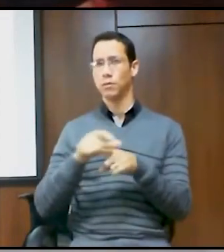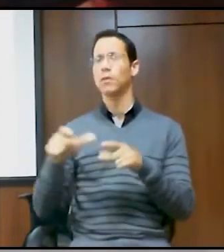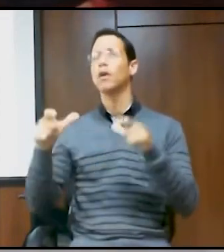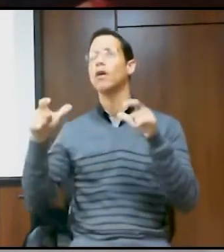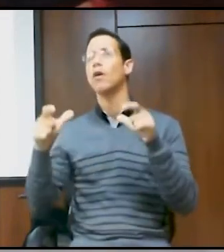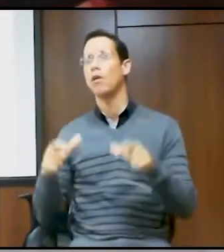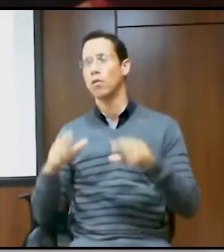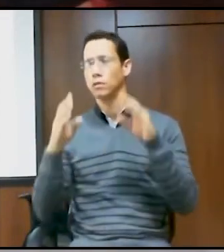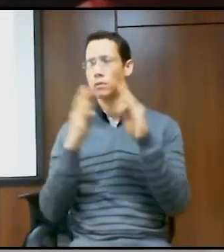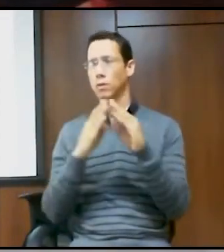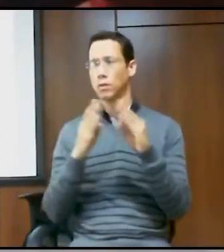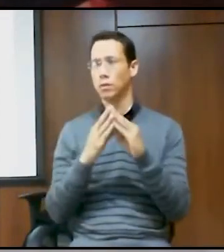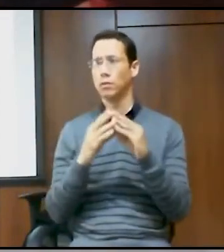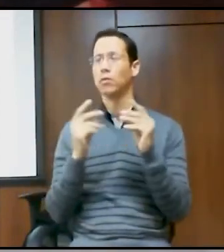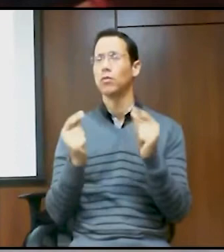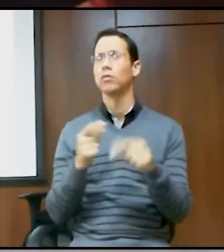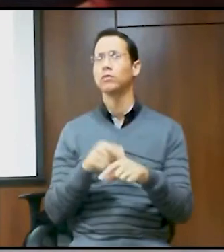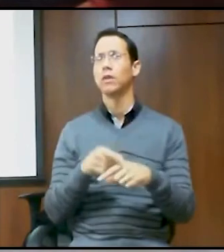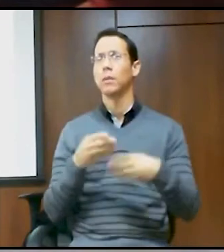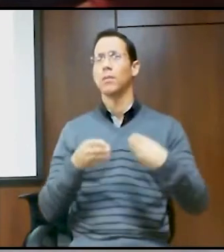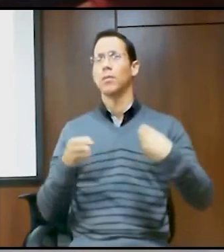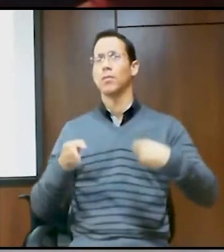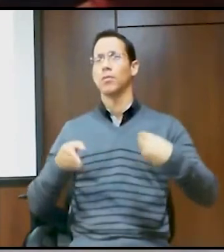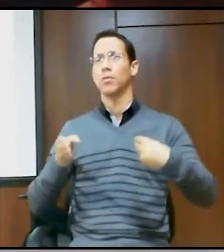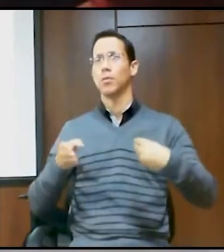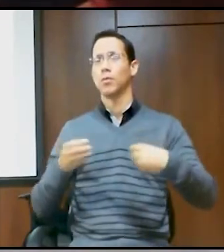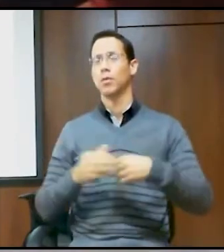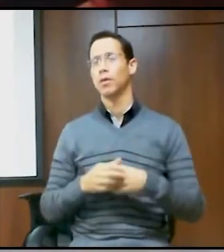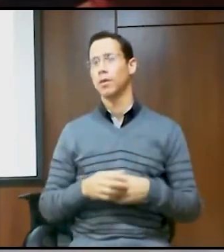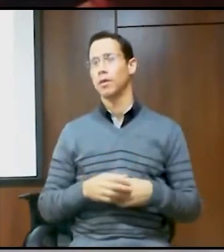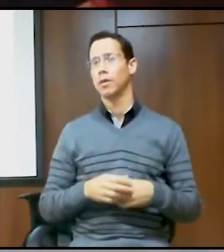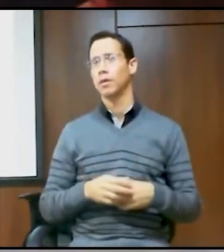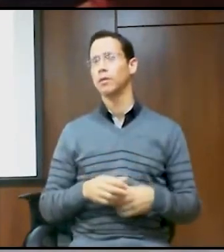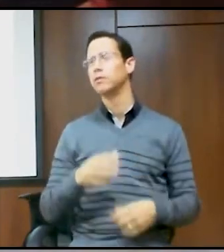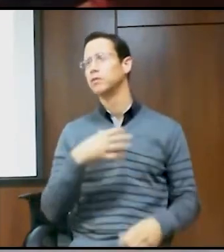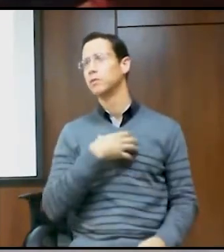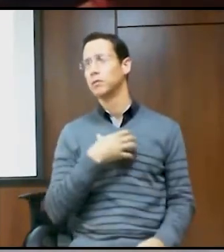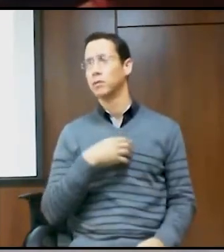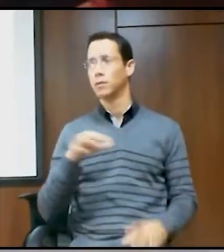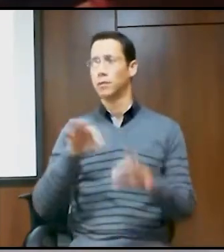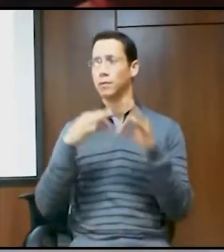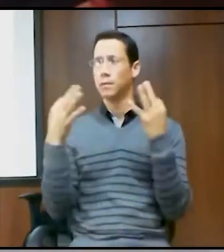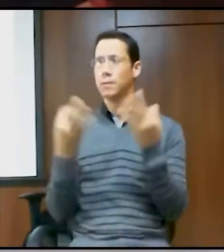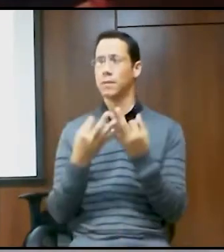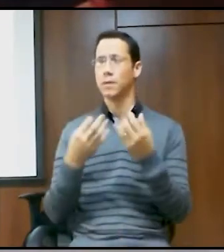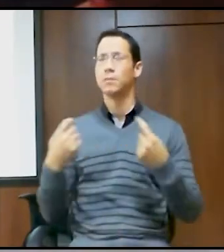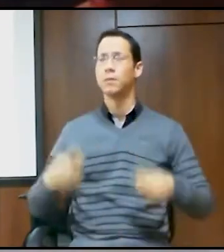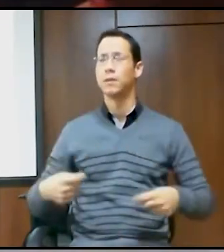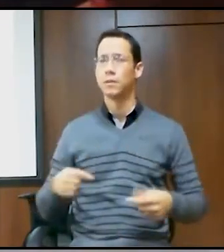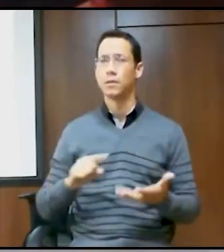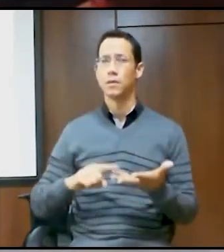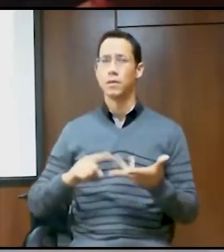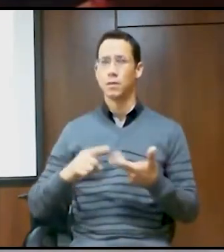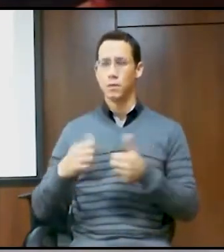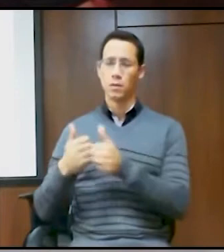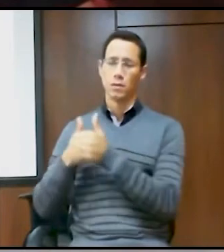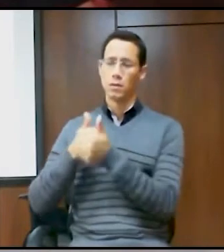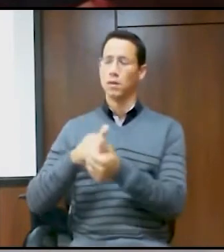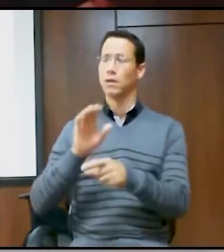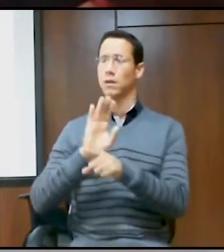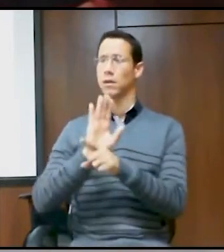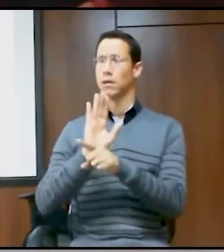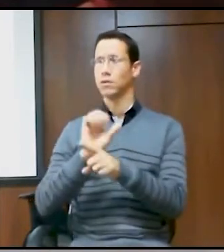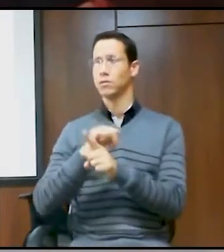morando, por quanto tempo, qual era o perfil daquela família, quais eram as necessidades, tinha acompanhamento da assistência social,